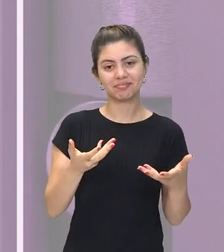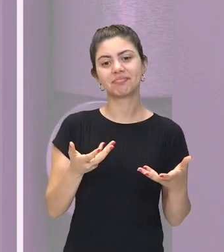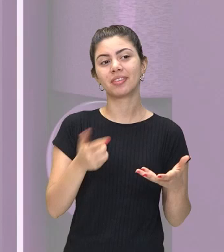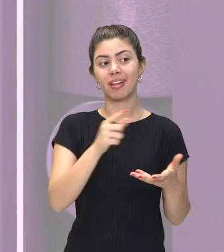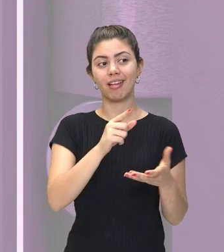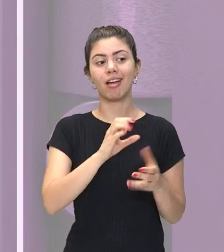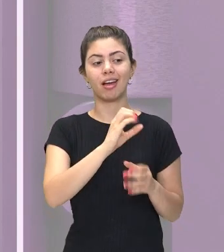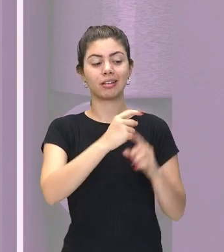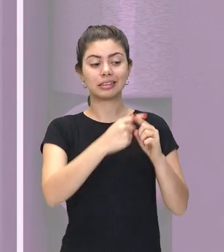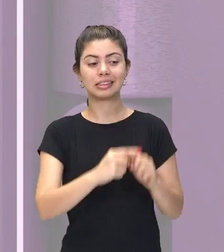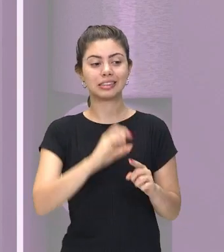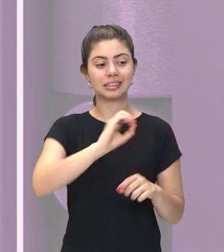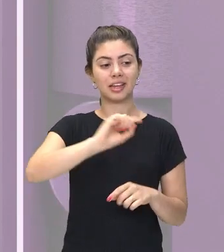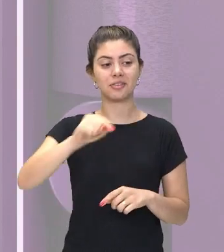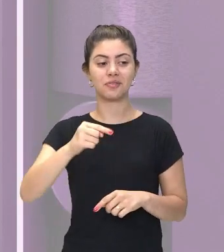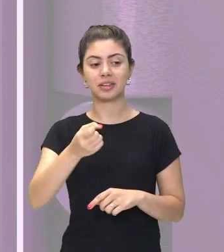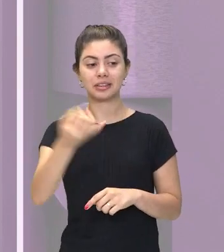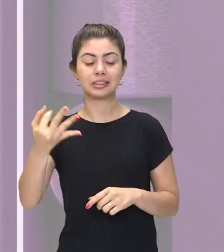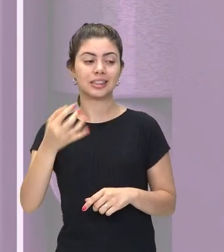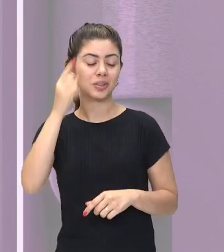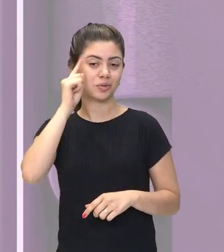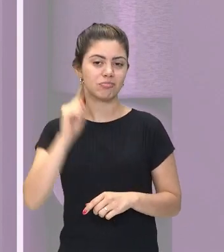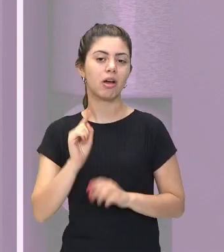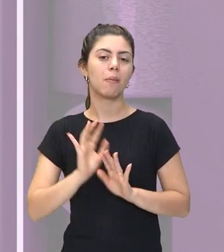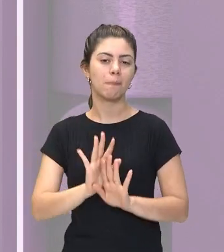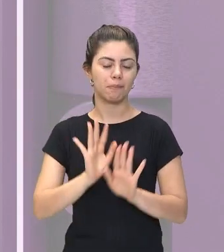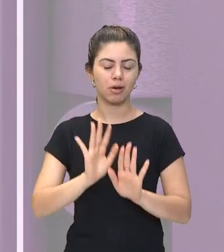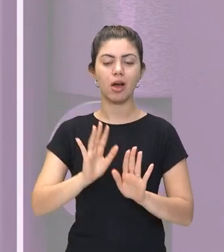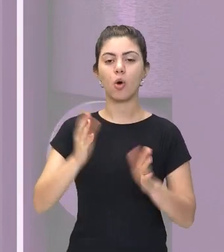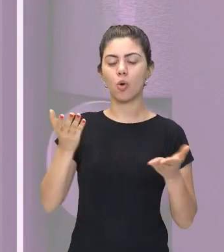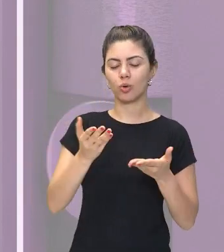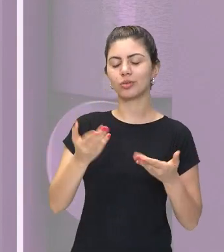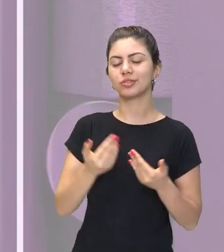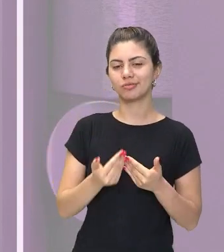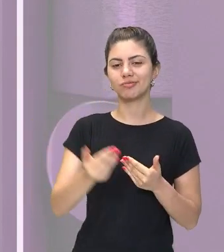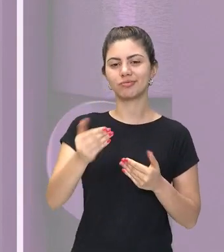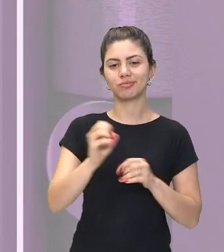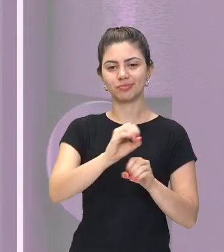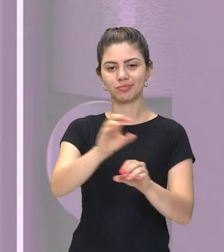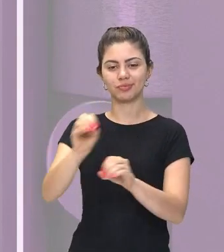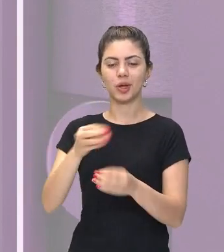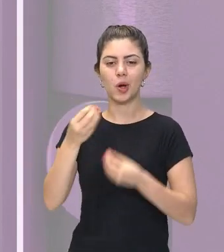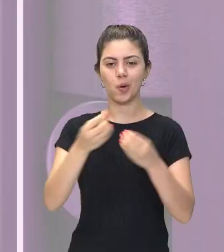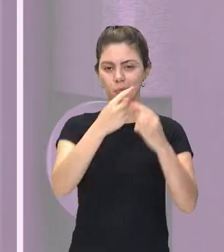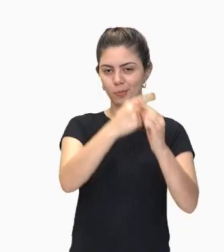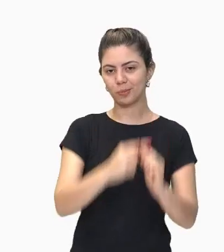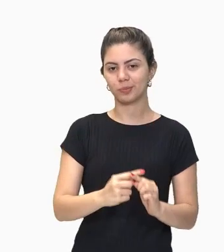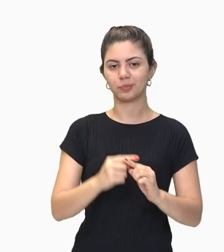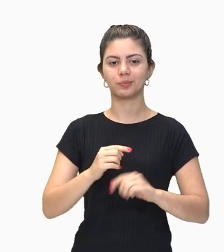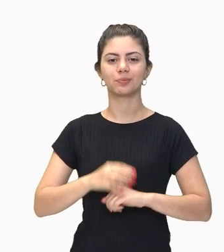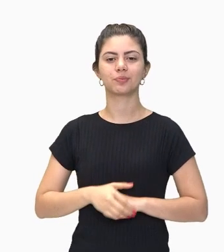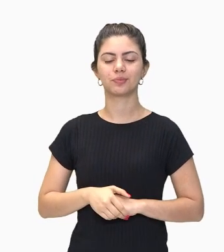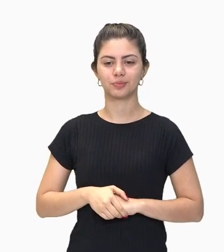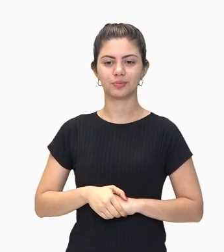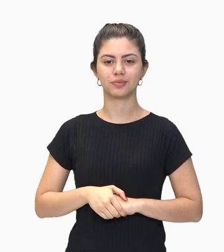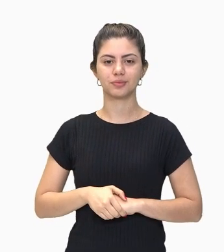números decimais. E nesta aula nós vamos conhecer exatamente a multiplicação. Então vamos lá.